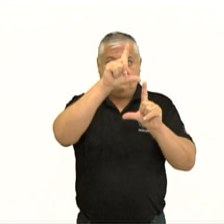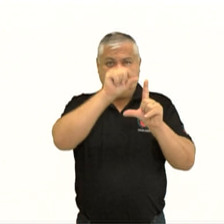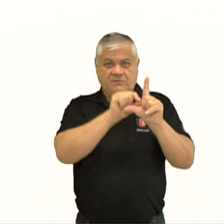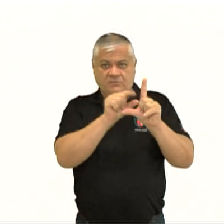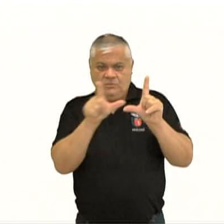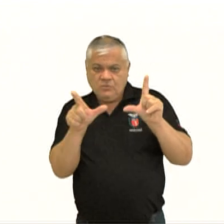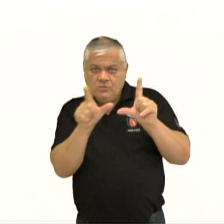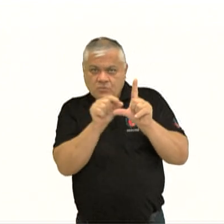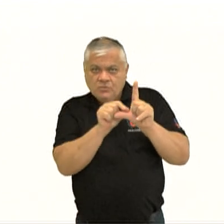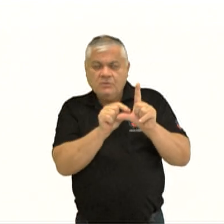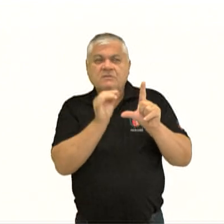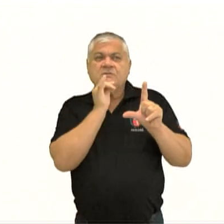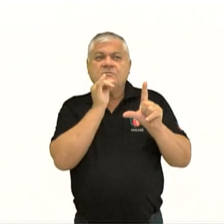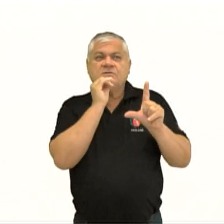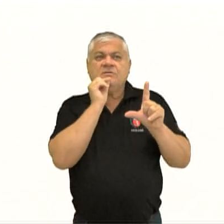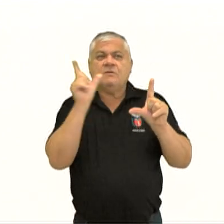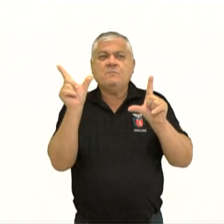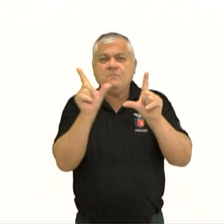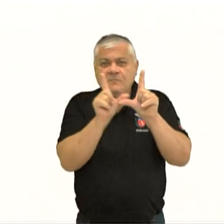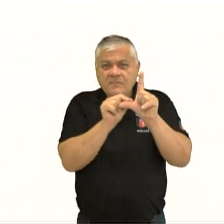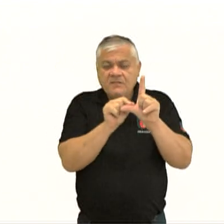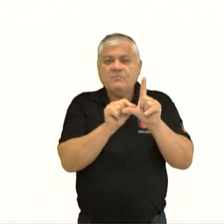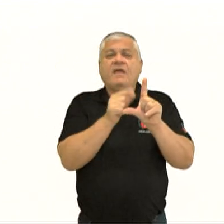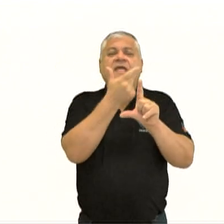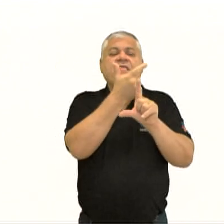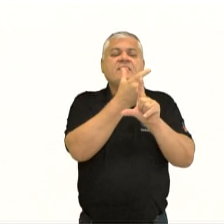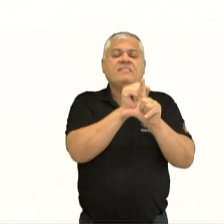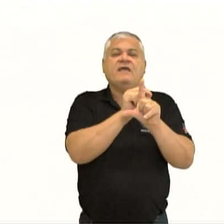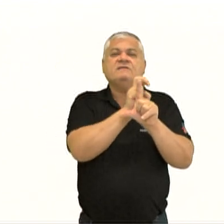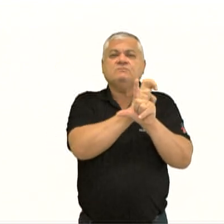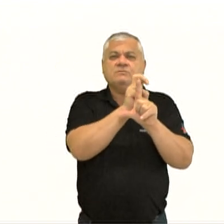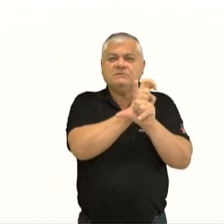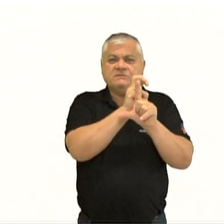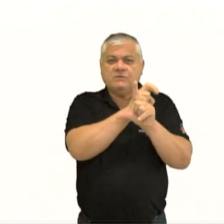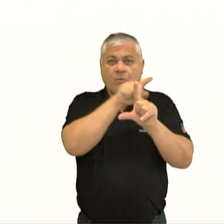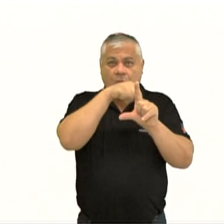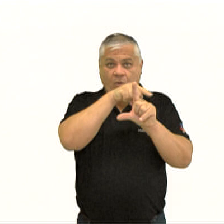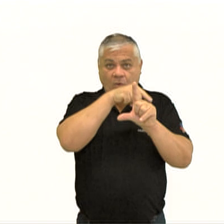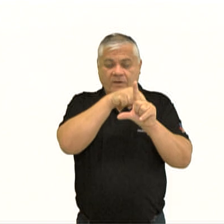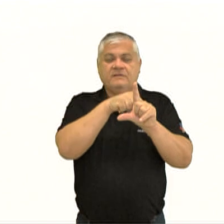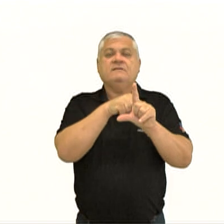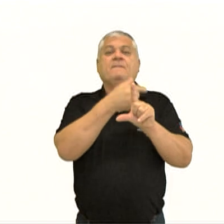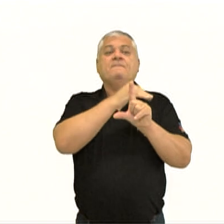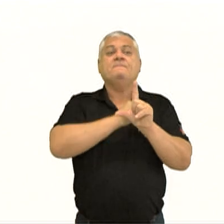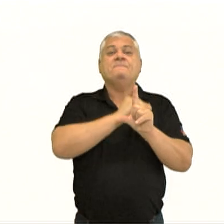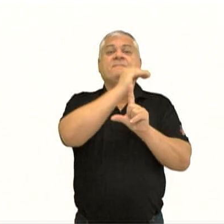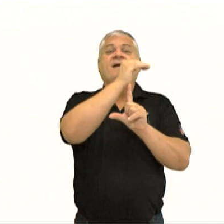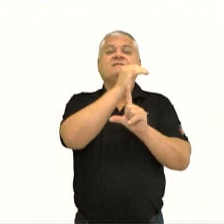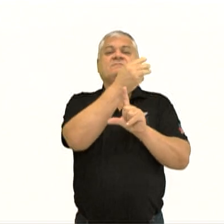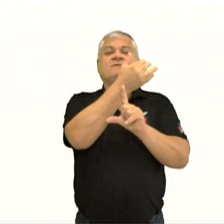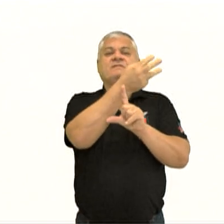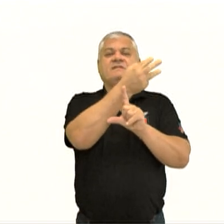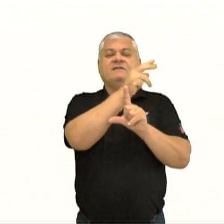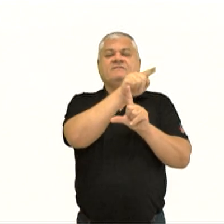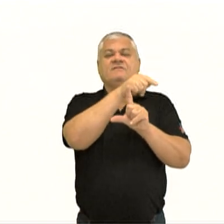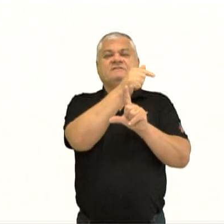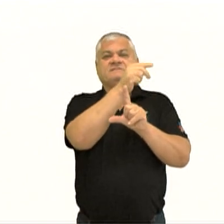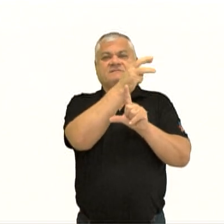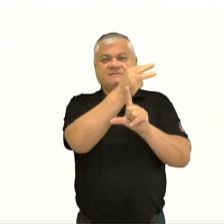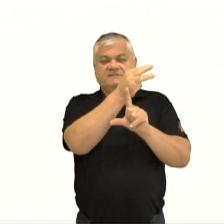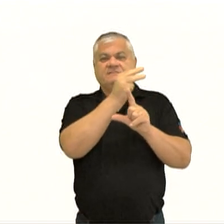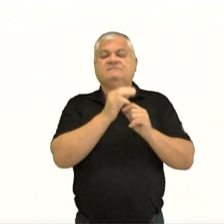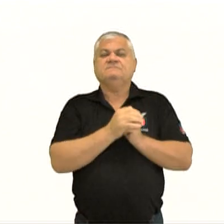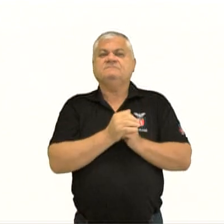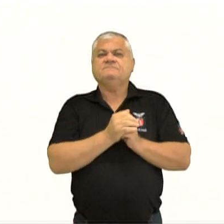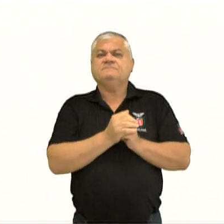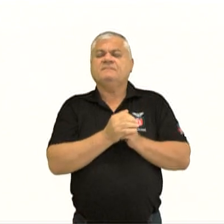tá? Então, o valor mínimo da imagem é 10,55 horas e o valor máximo é 13,73.